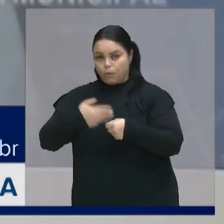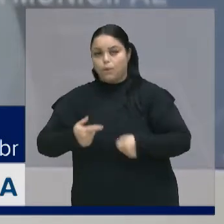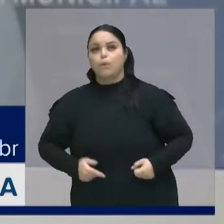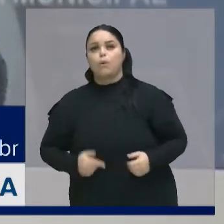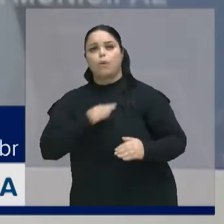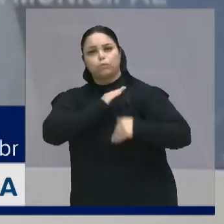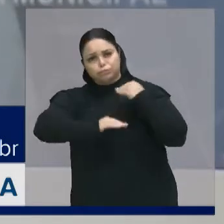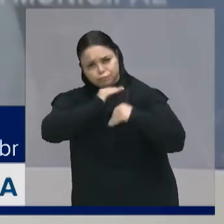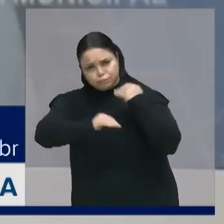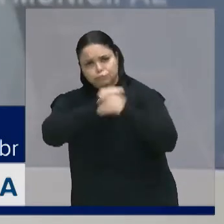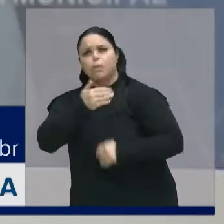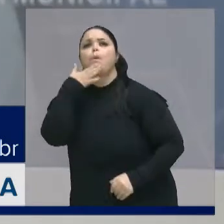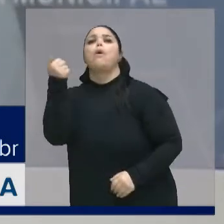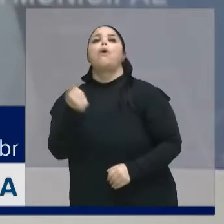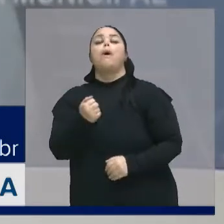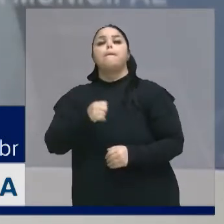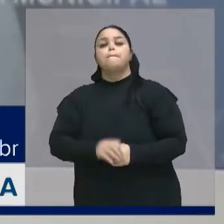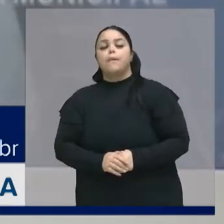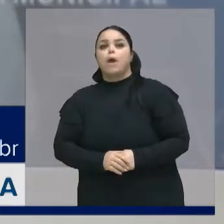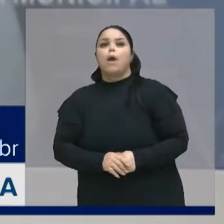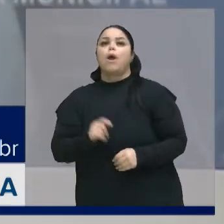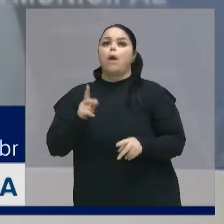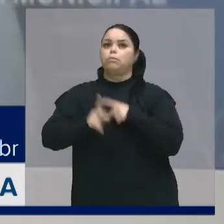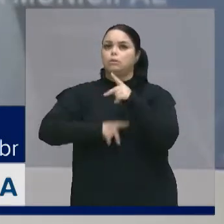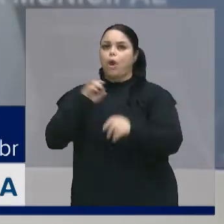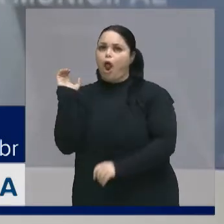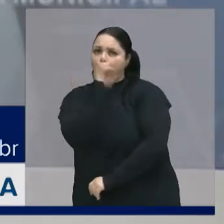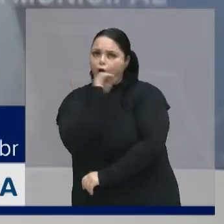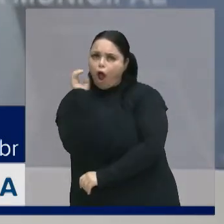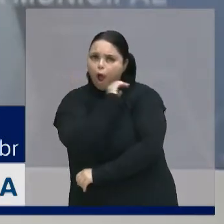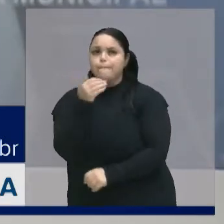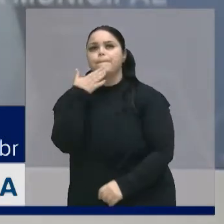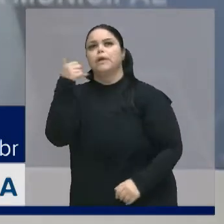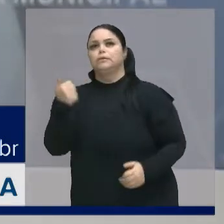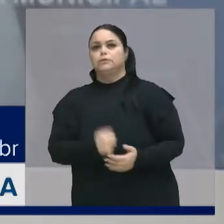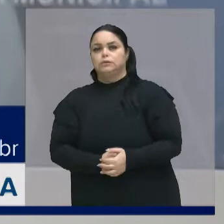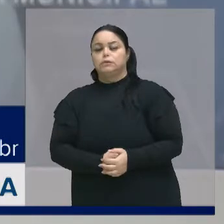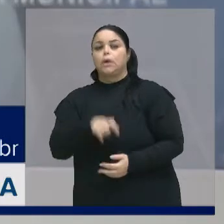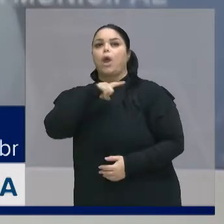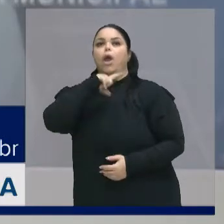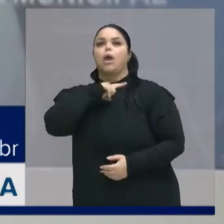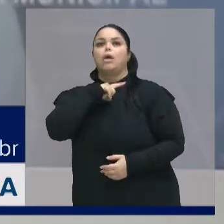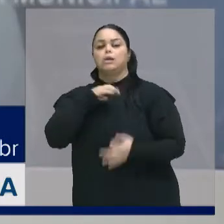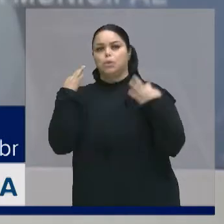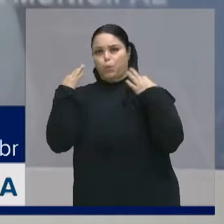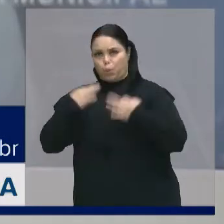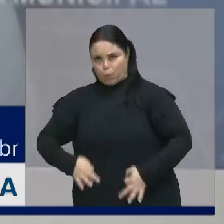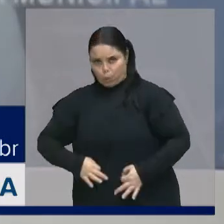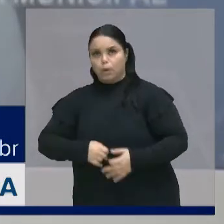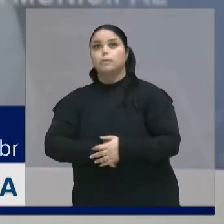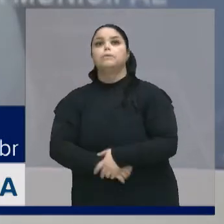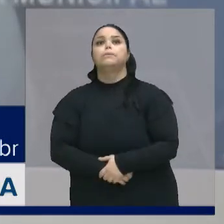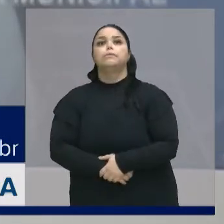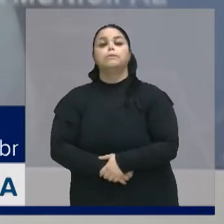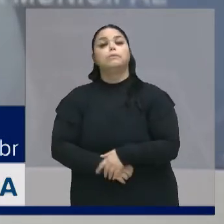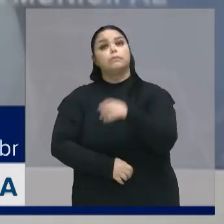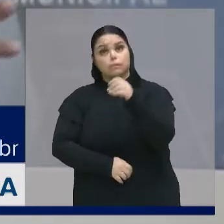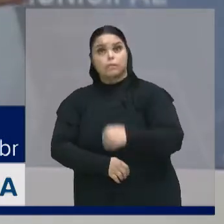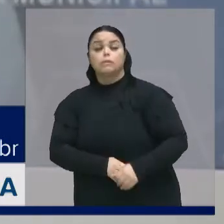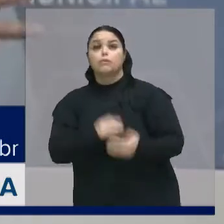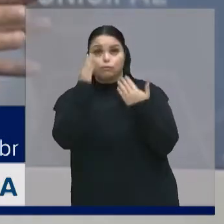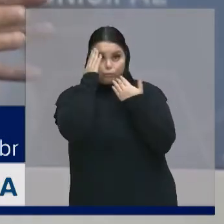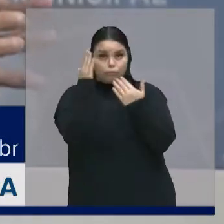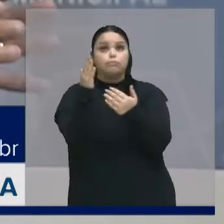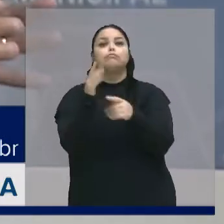a melhoria para a população vai ser muito rápida e muito melhor. Eu tenho muita convicção disso, e isso é graças a